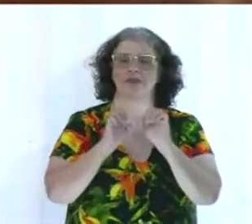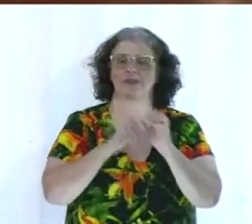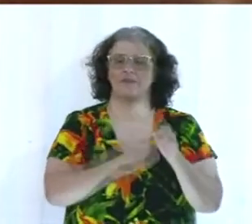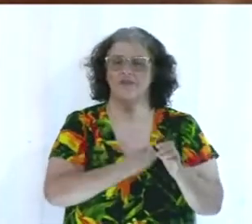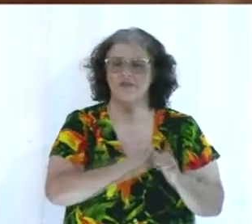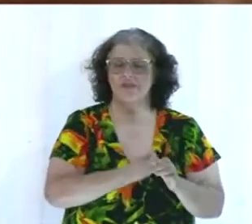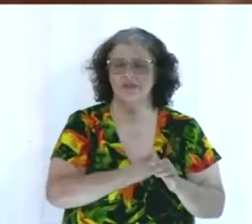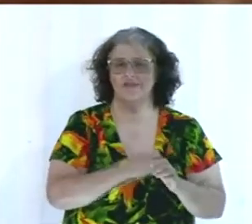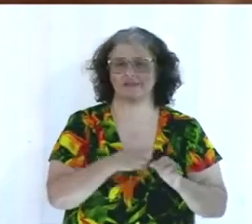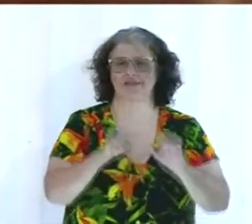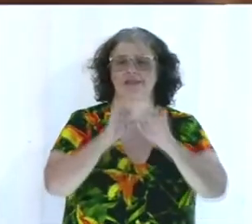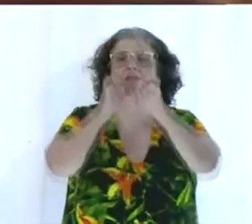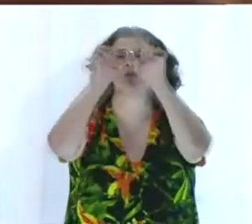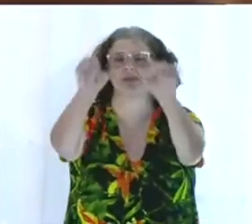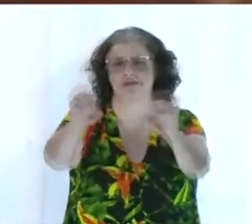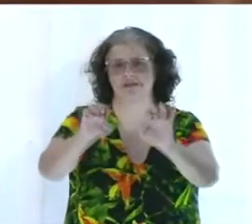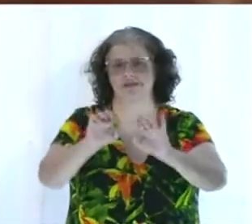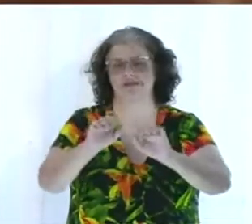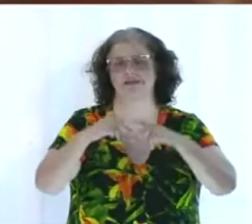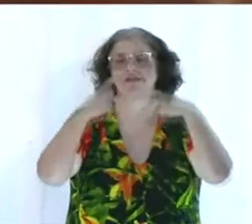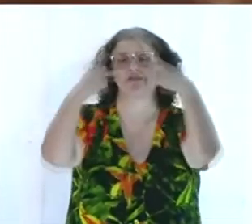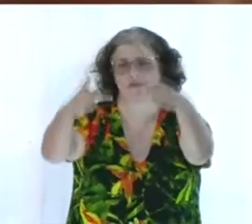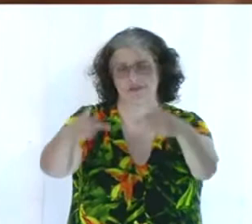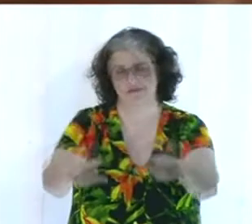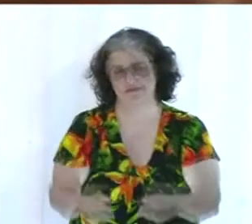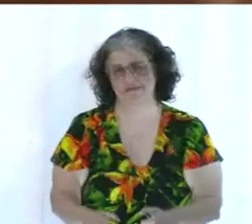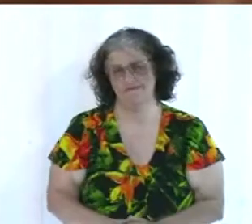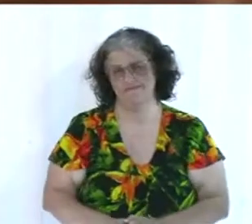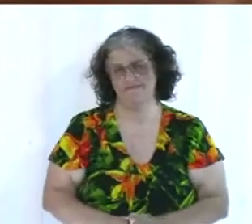Você tem vivido esse Evangelho, meu irmão, minha irmã?